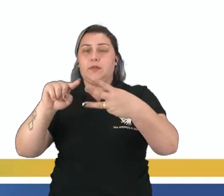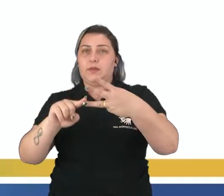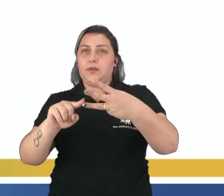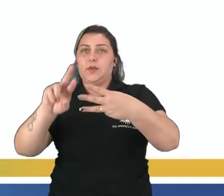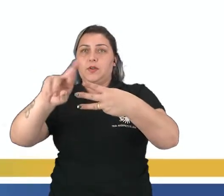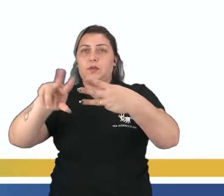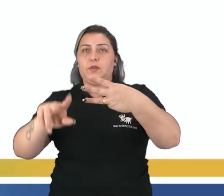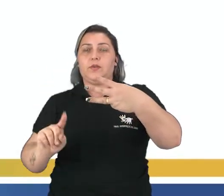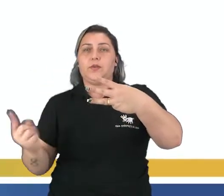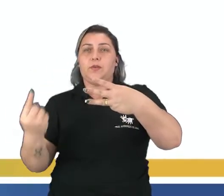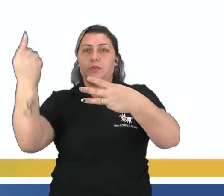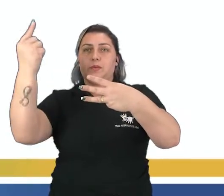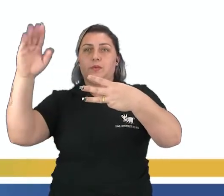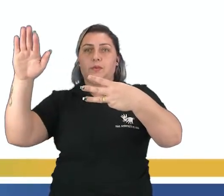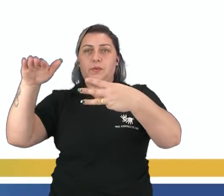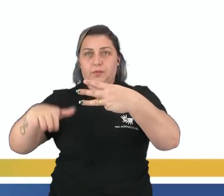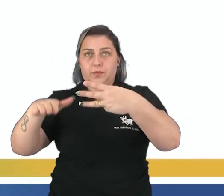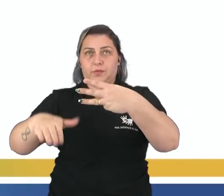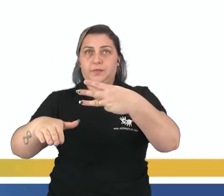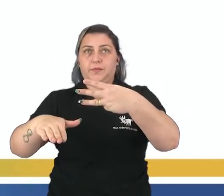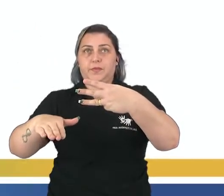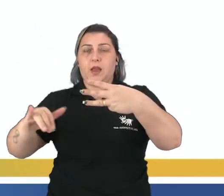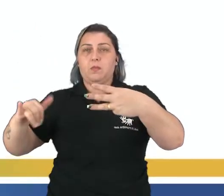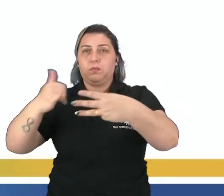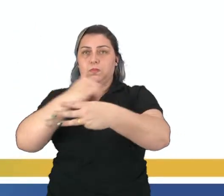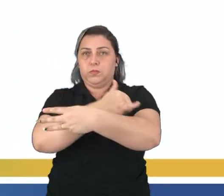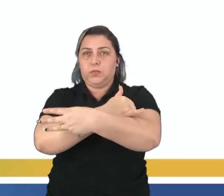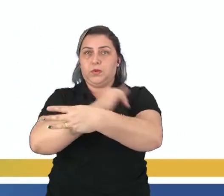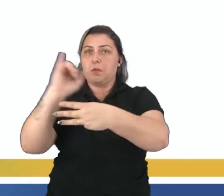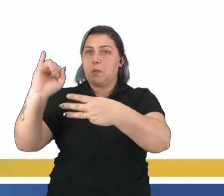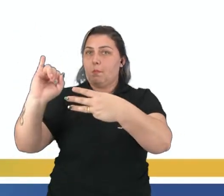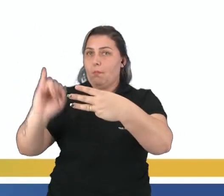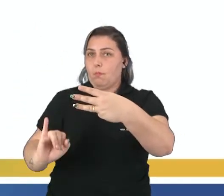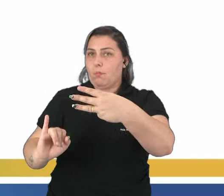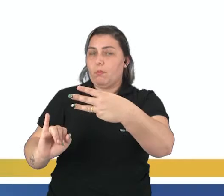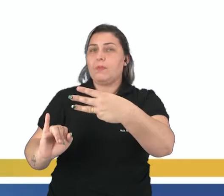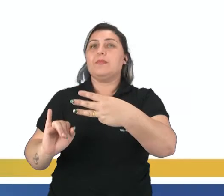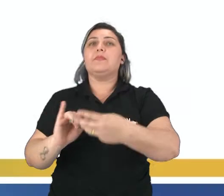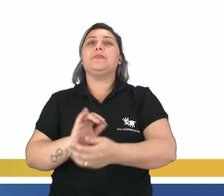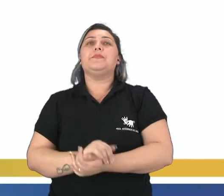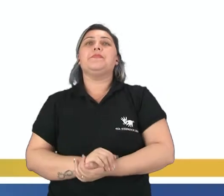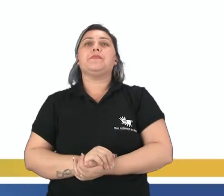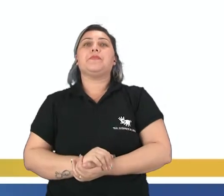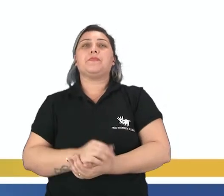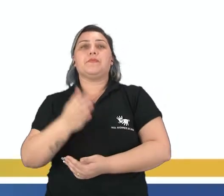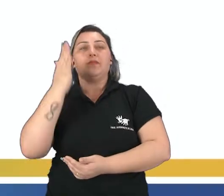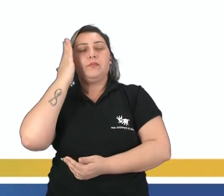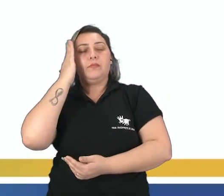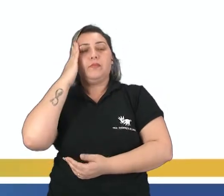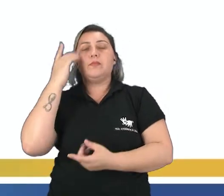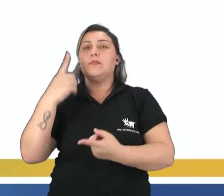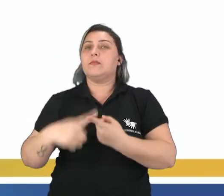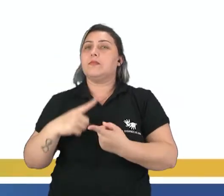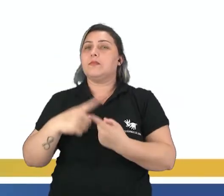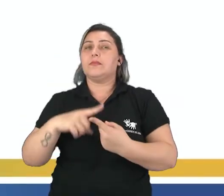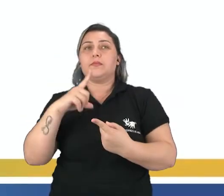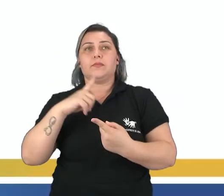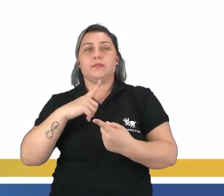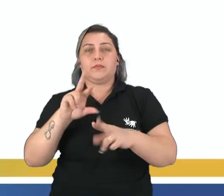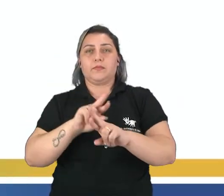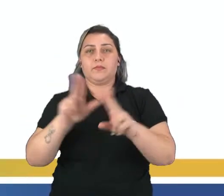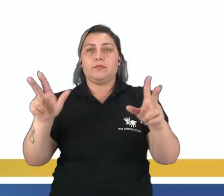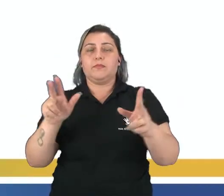né? Uns mais altos, outros mais baixos, uns mais musculosos, outros mais magros. E a gente vai entender o porquê que existem